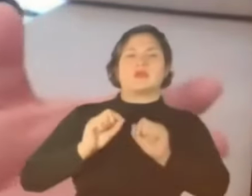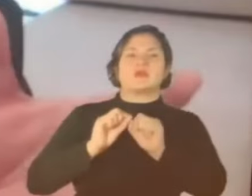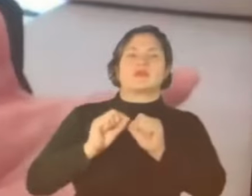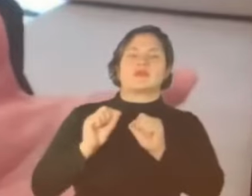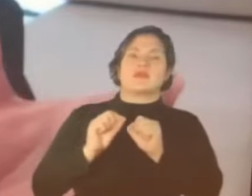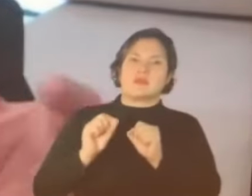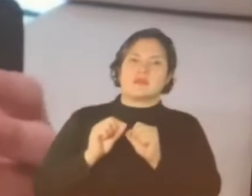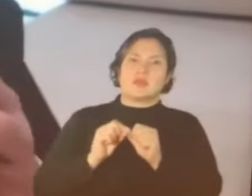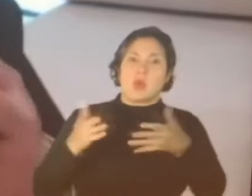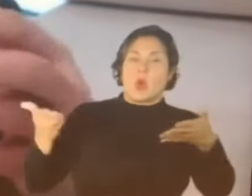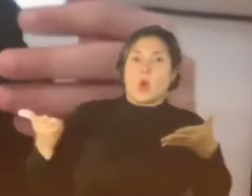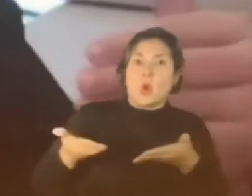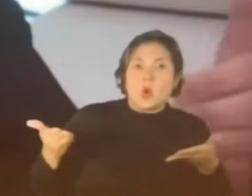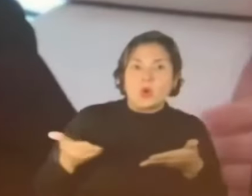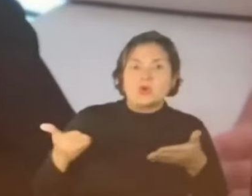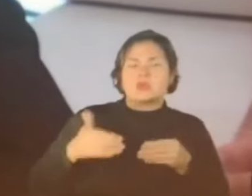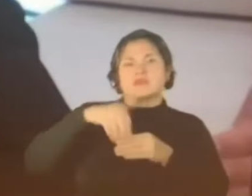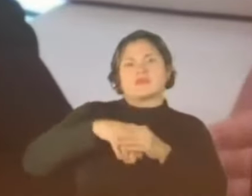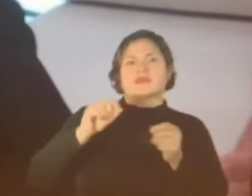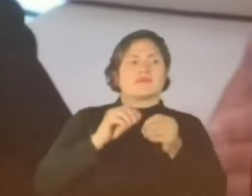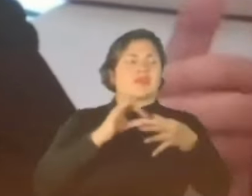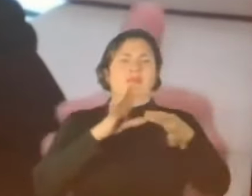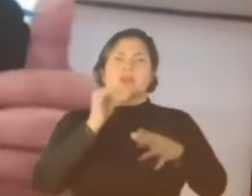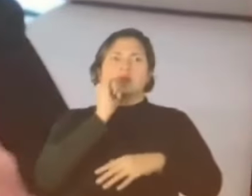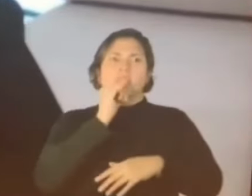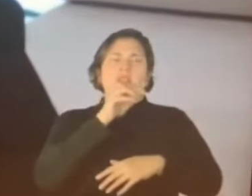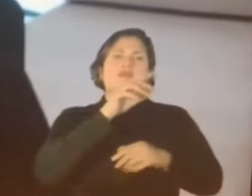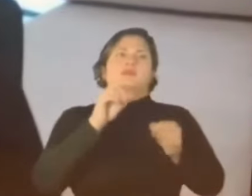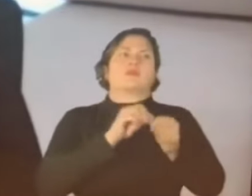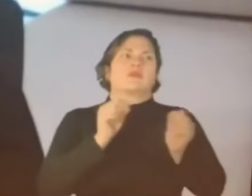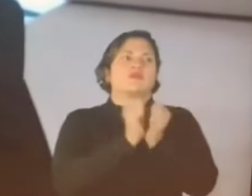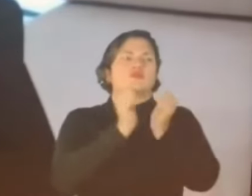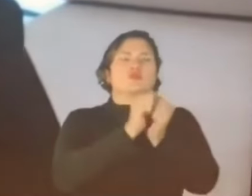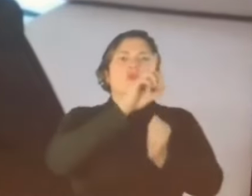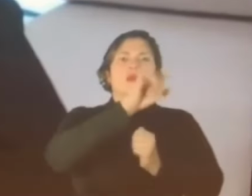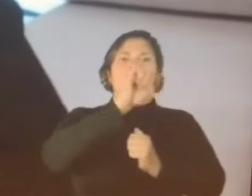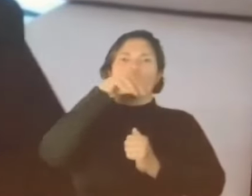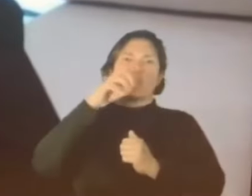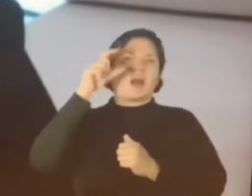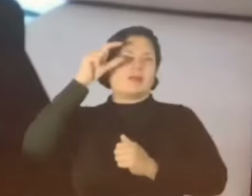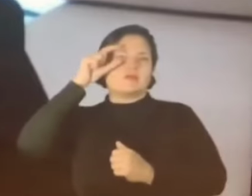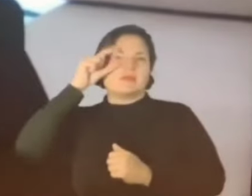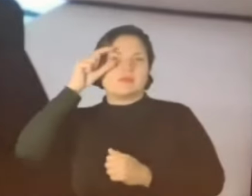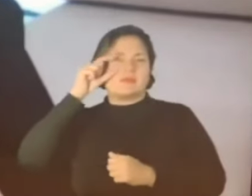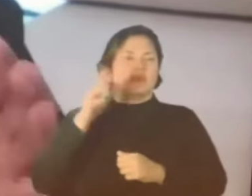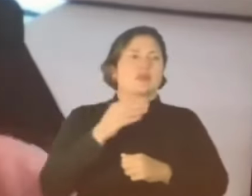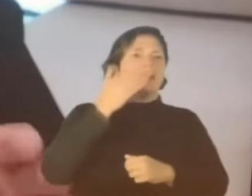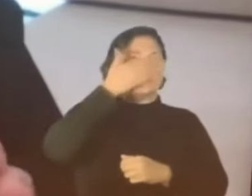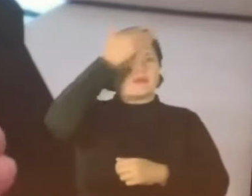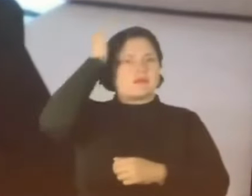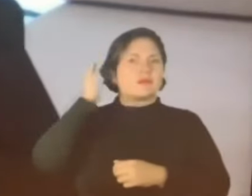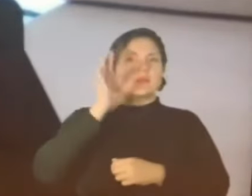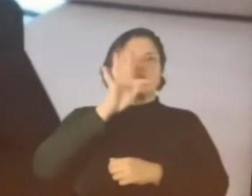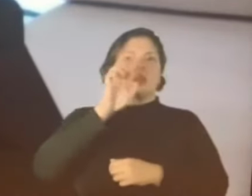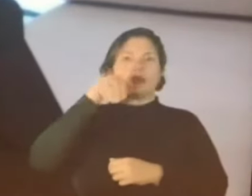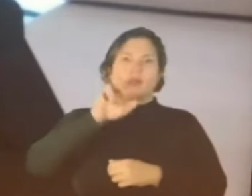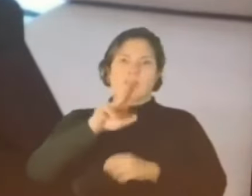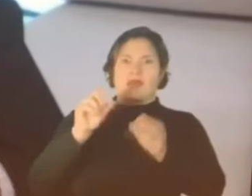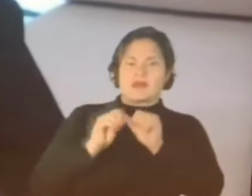obras abertas. A eleição da chapa Dilma Temer, por exemplo, foi a primeira experiência de ação